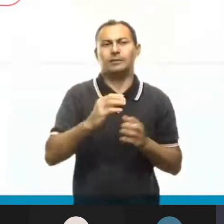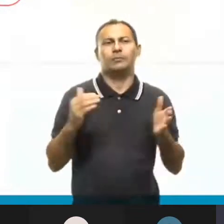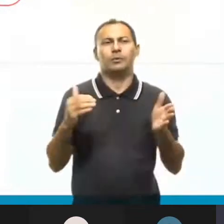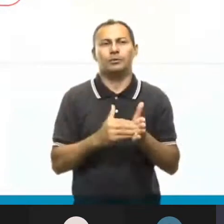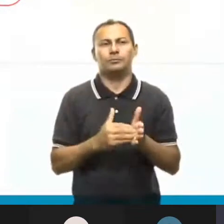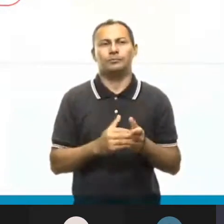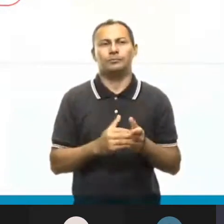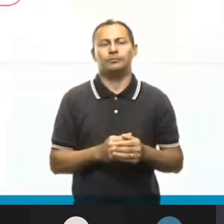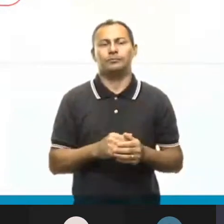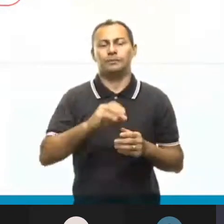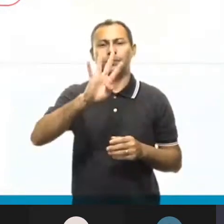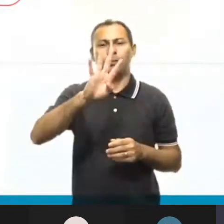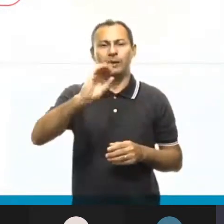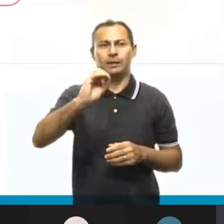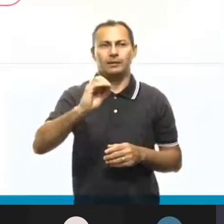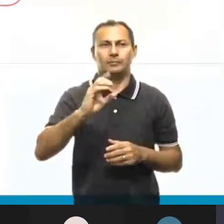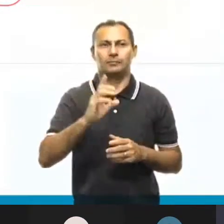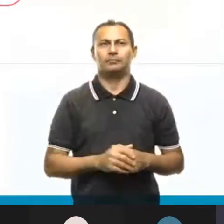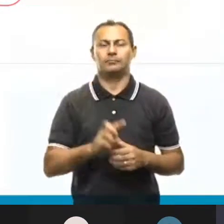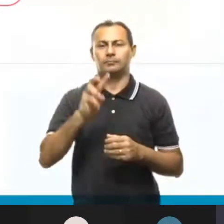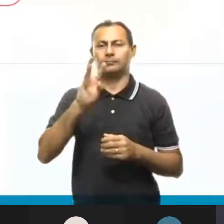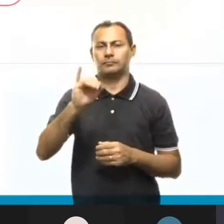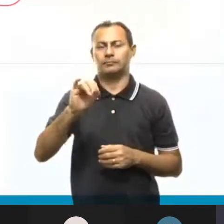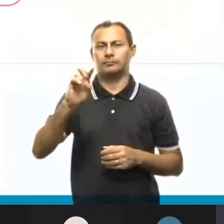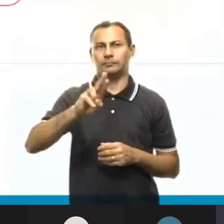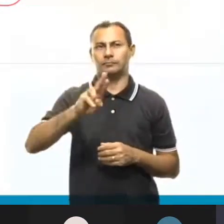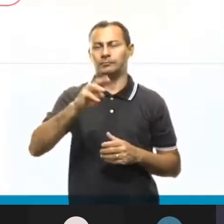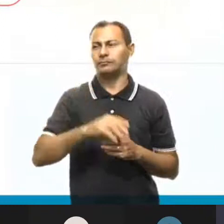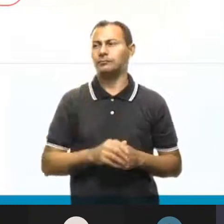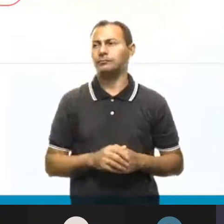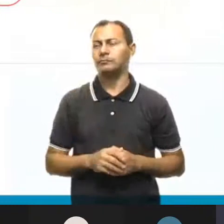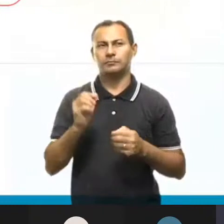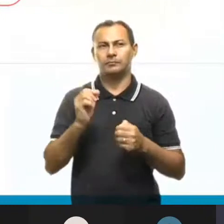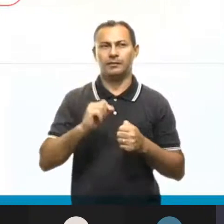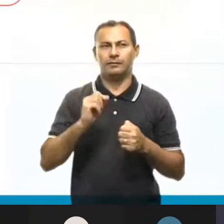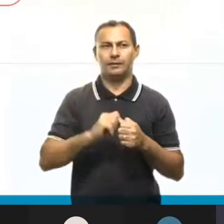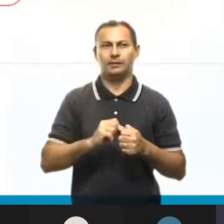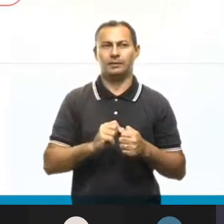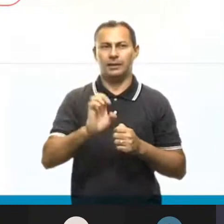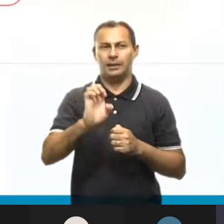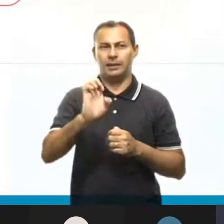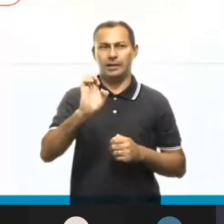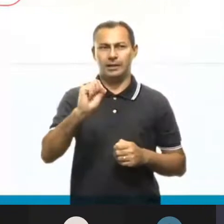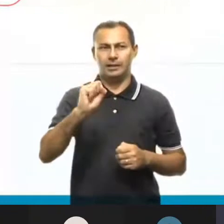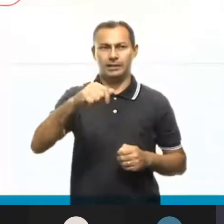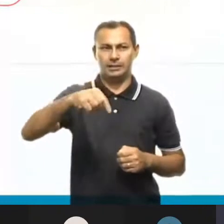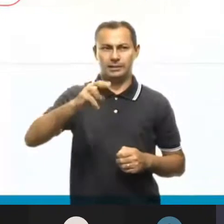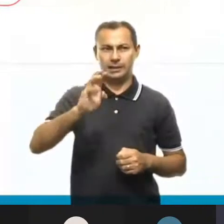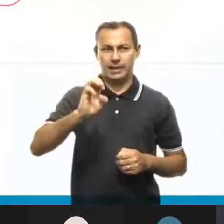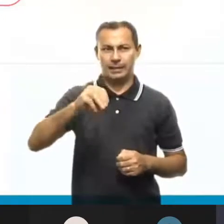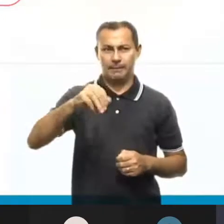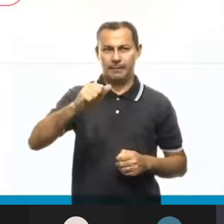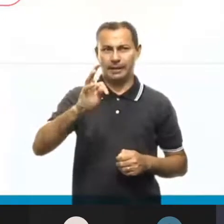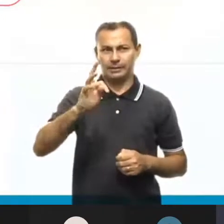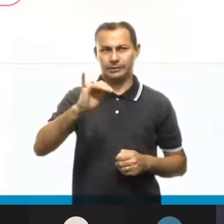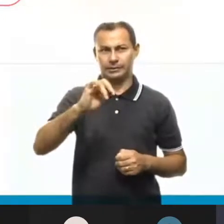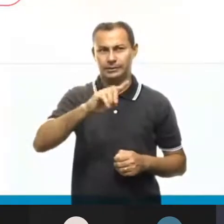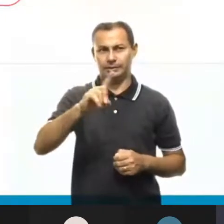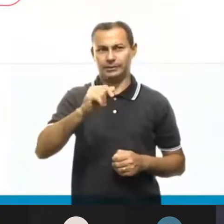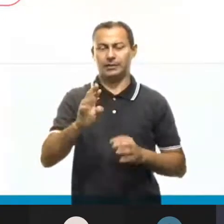e, por último, a objetiva de 40, que é a que vai ser utilizada aqui para fazer o esquema, o desenho do que está